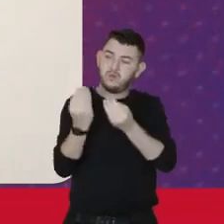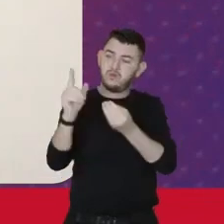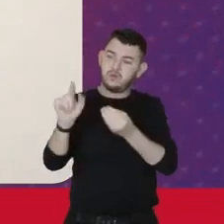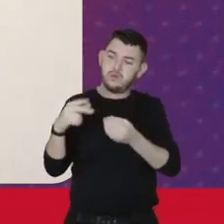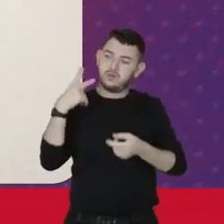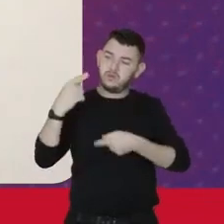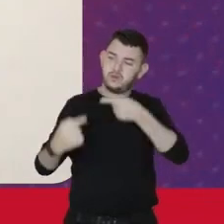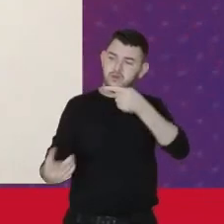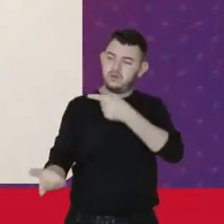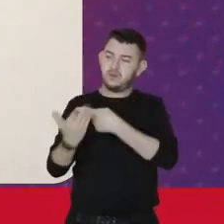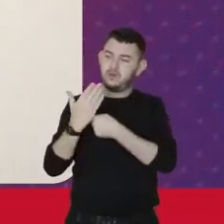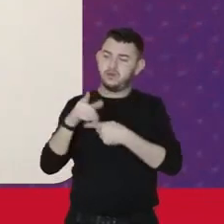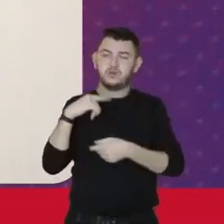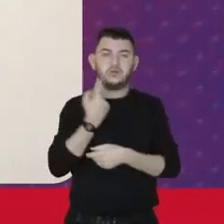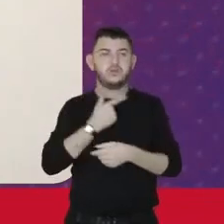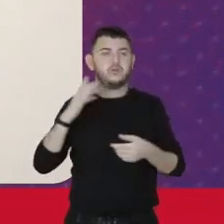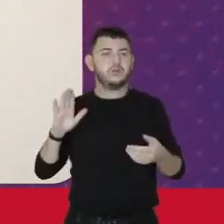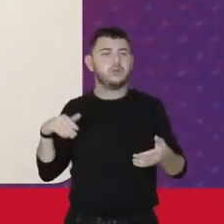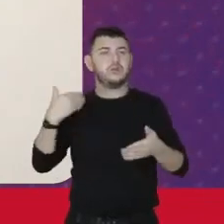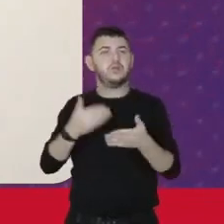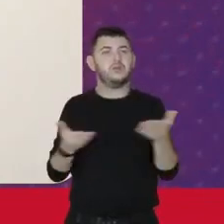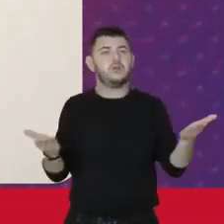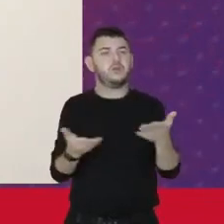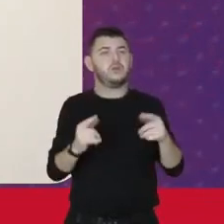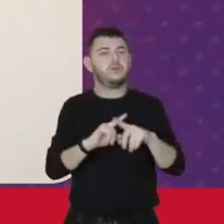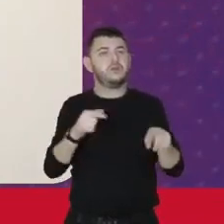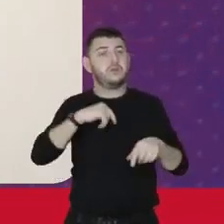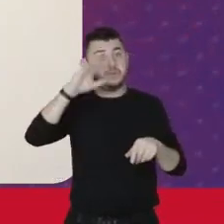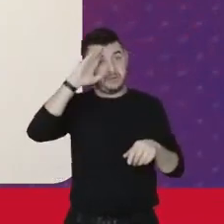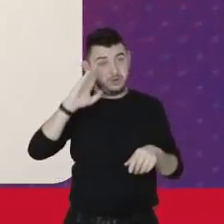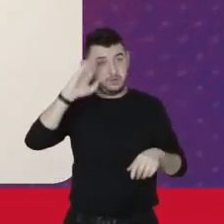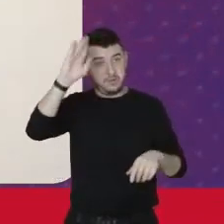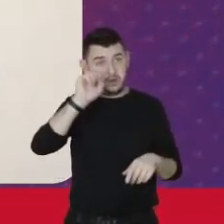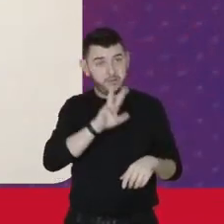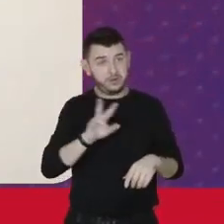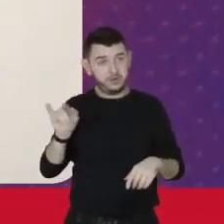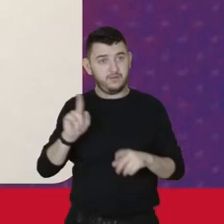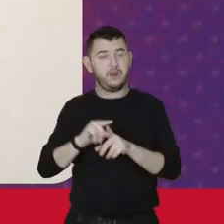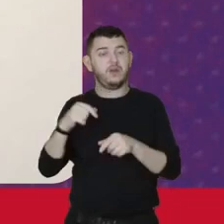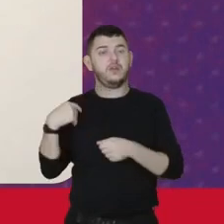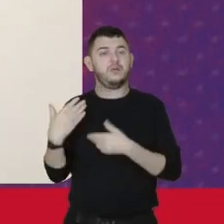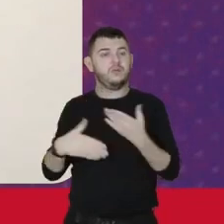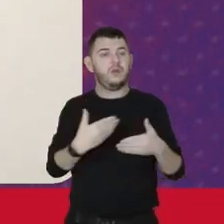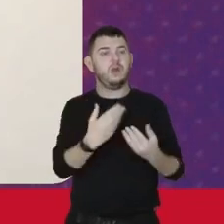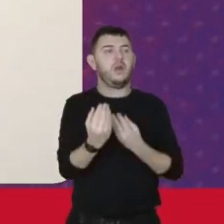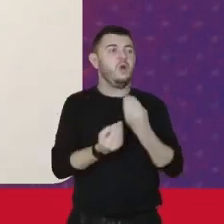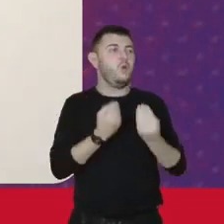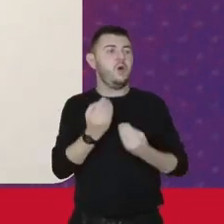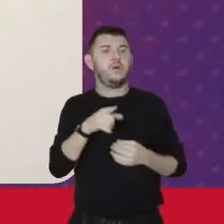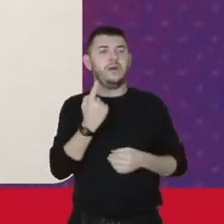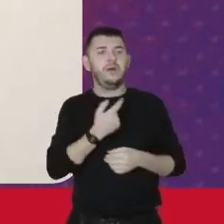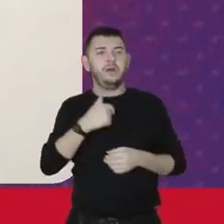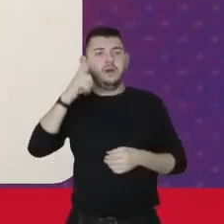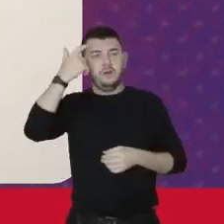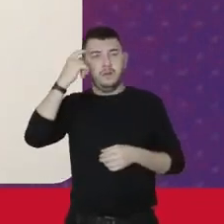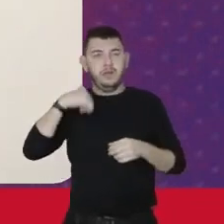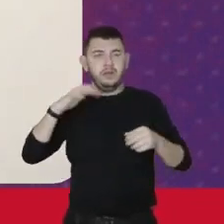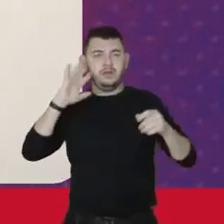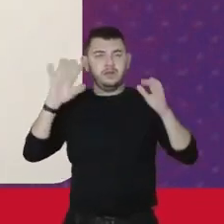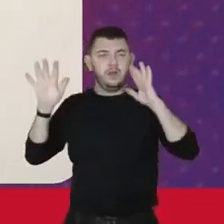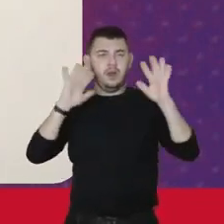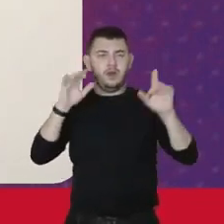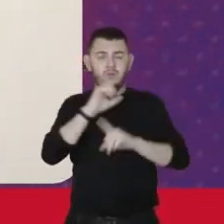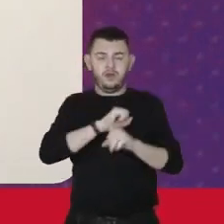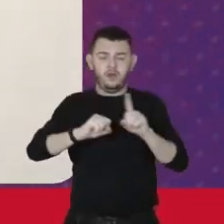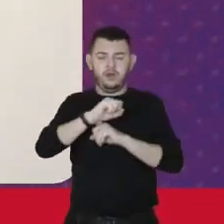gente chegar até aqui e principalmente o que vai ser daqui para frente. Como que a gente pode pensar numa sociedade